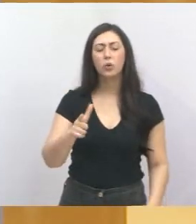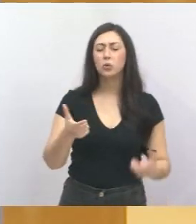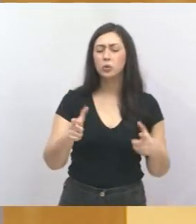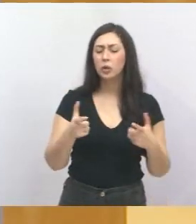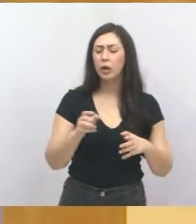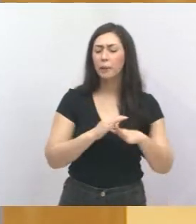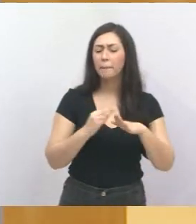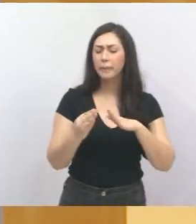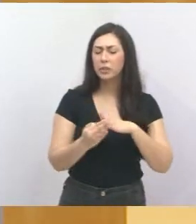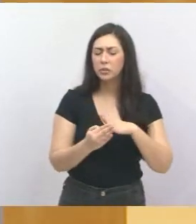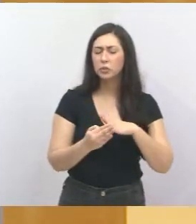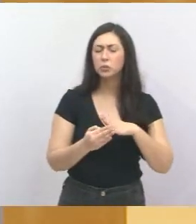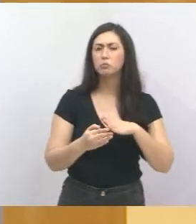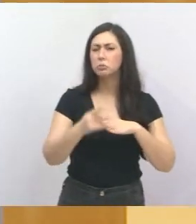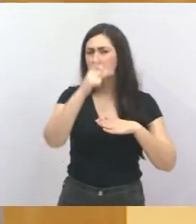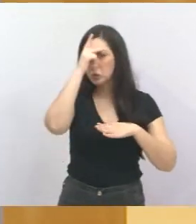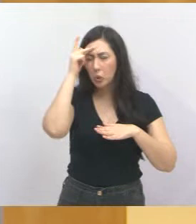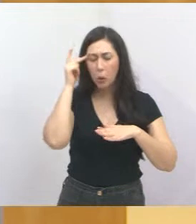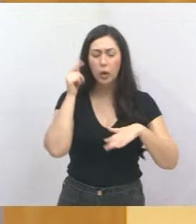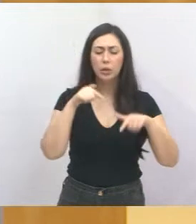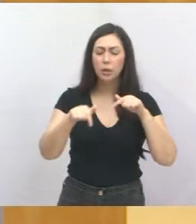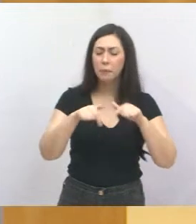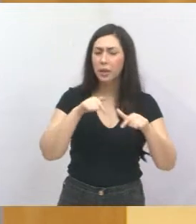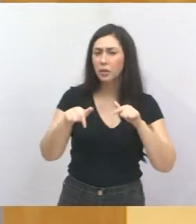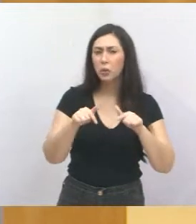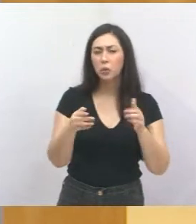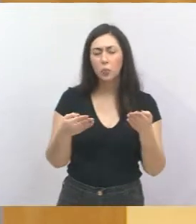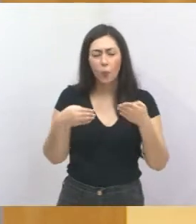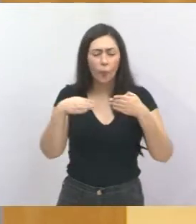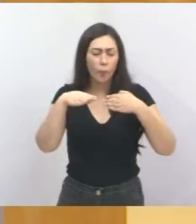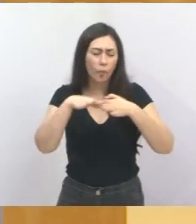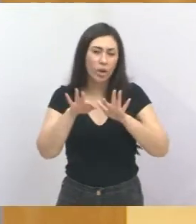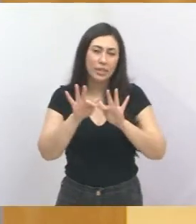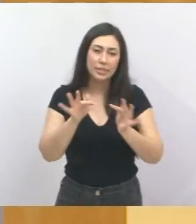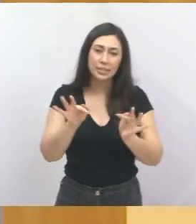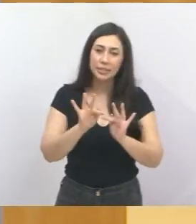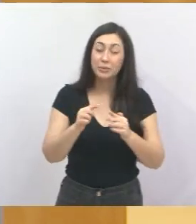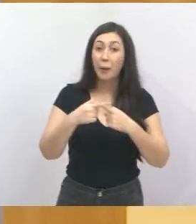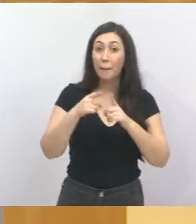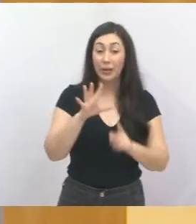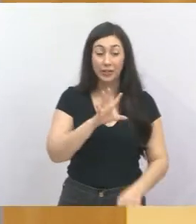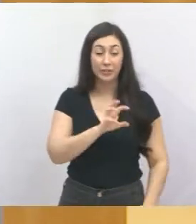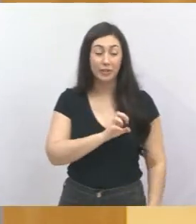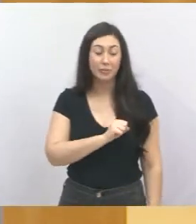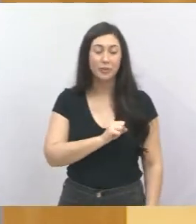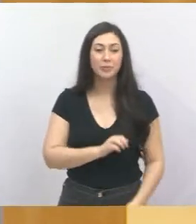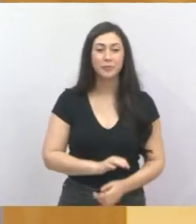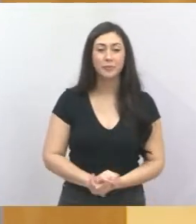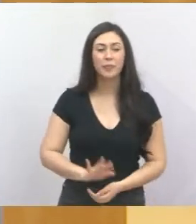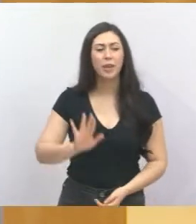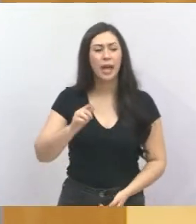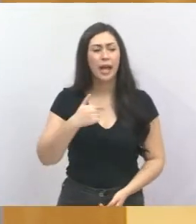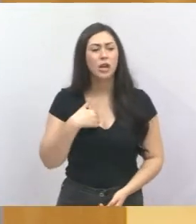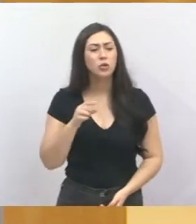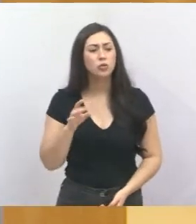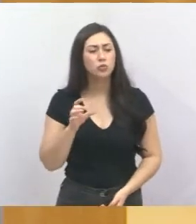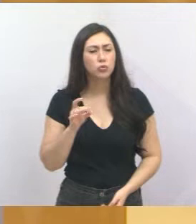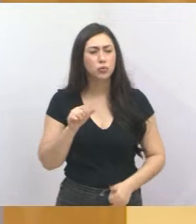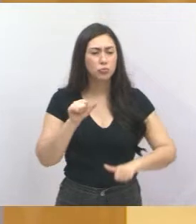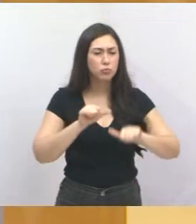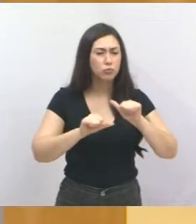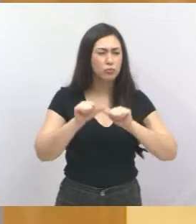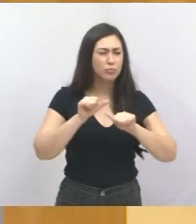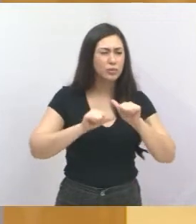simples, humildes, mas cheio de afeto para dar. E, senhor presidente, eu só vou quebrar o